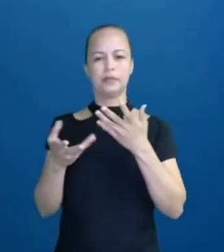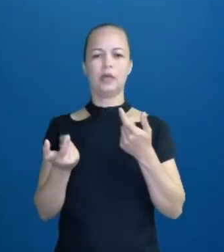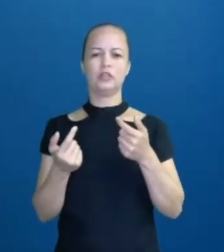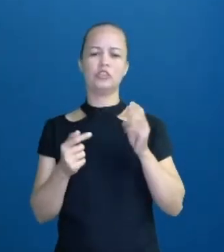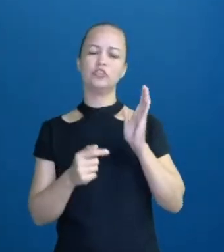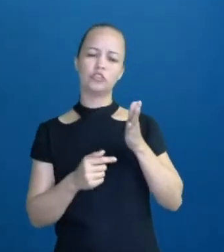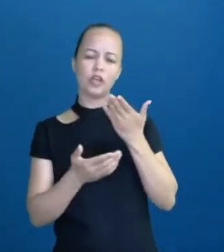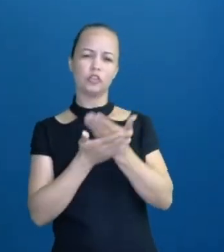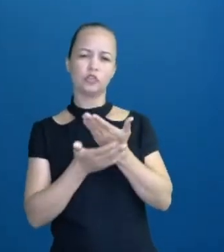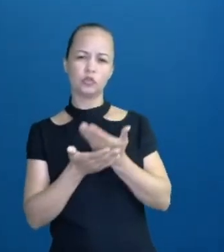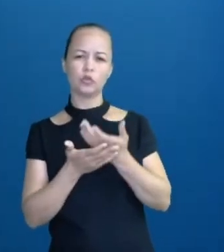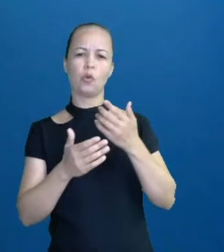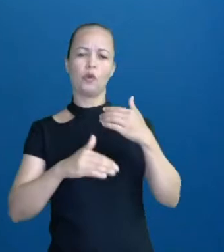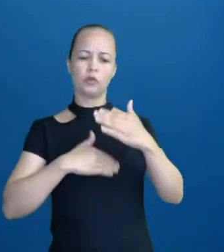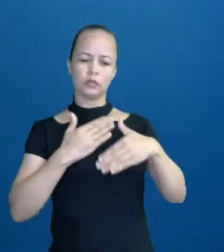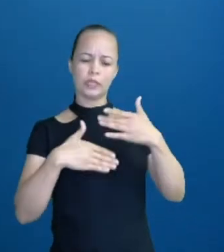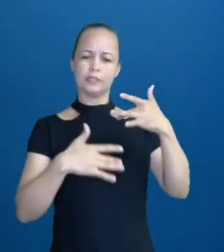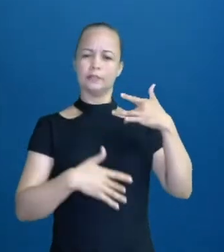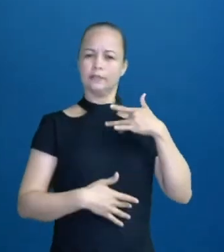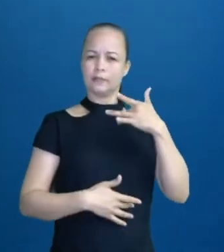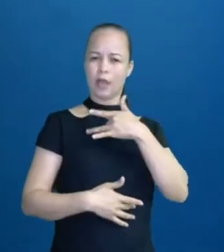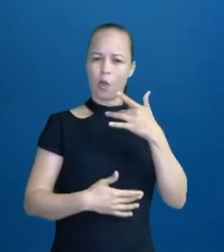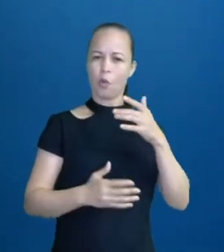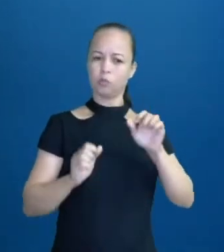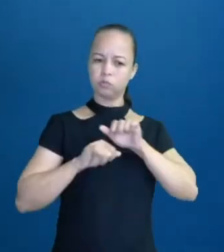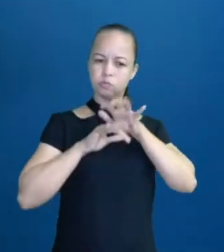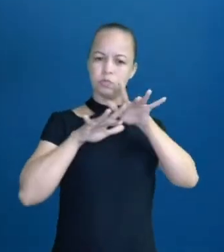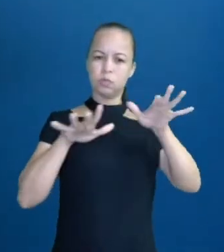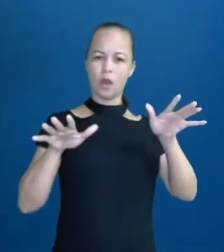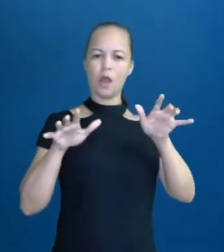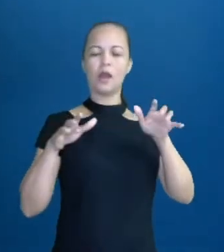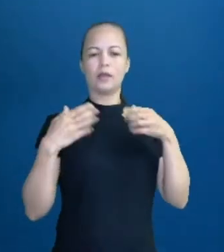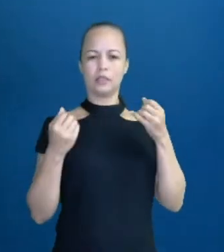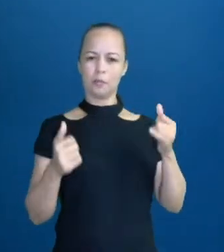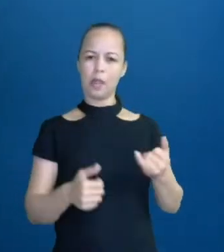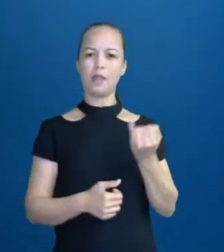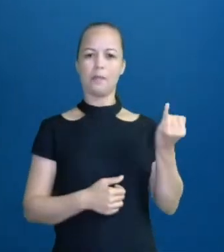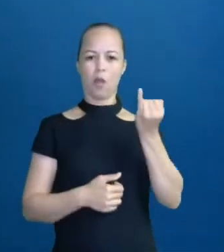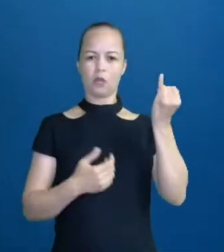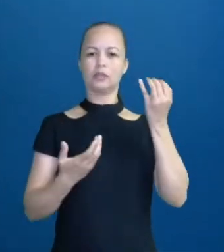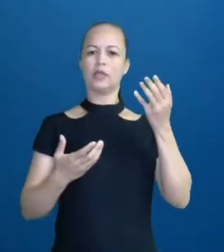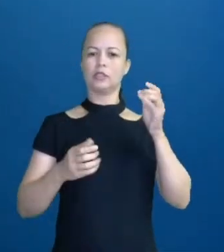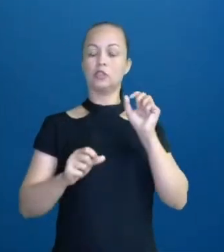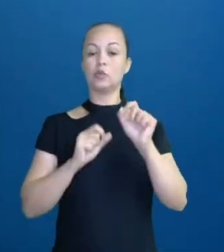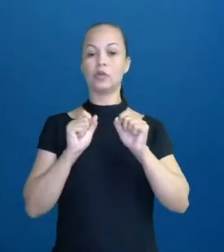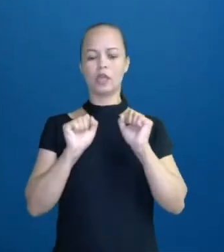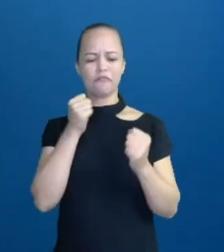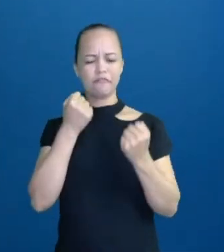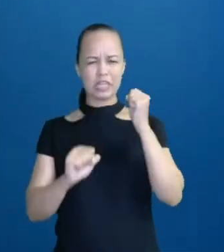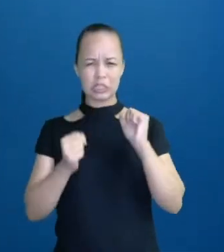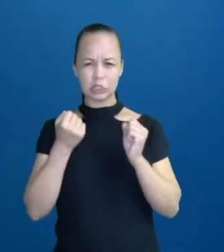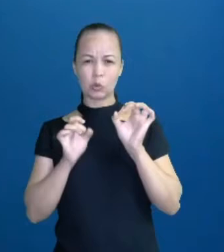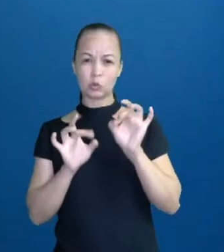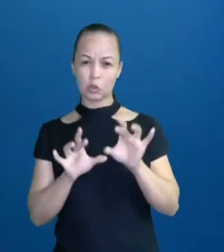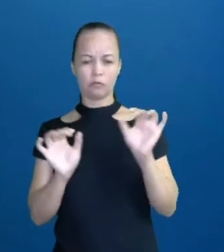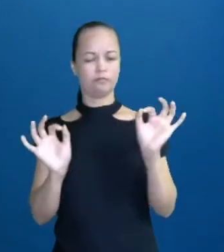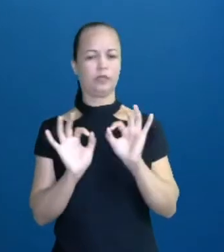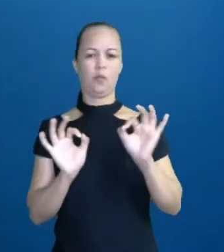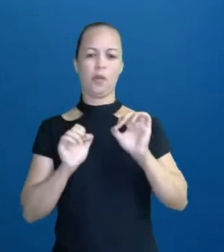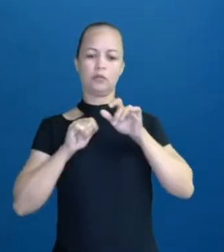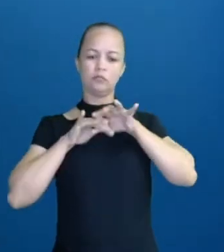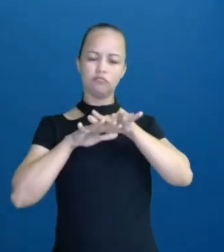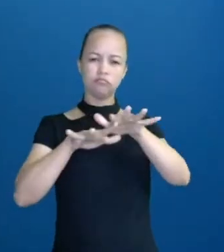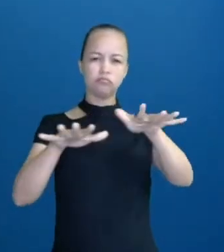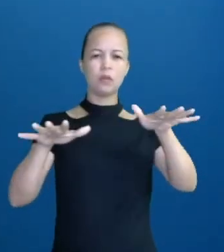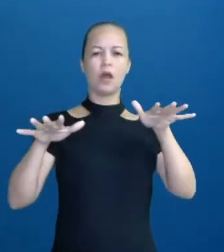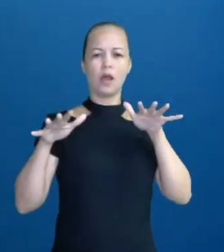viu que o processo de saúde é um processo muito mais amplo do que apenas um bem-estar físico, mas também se abrange a